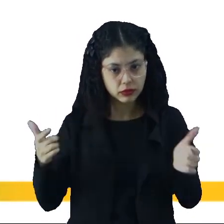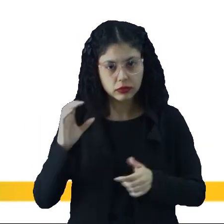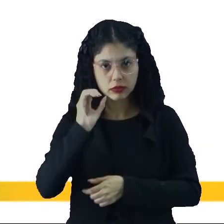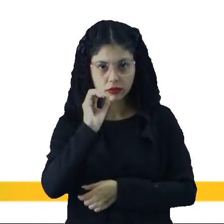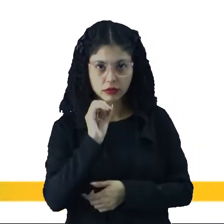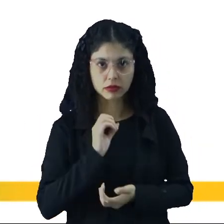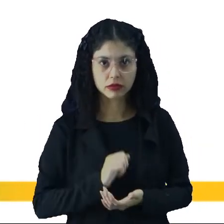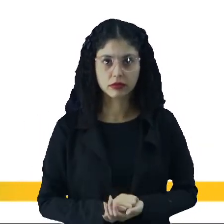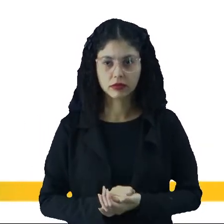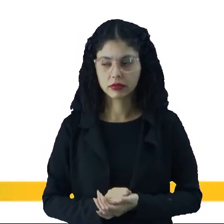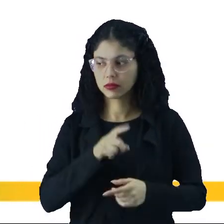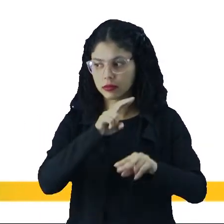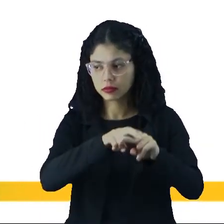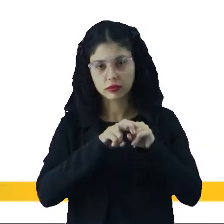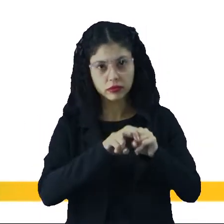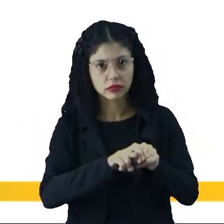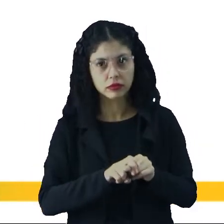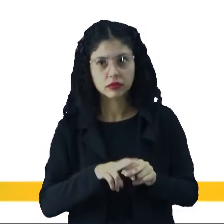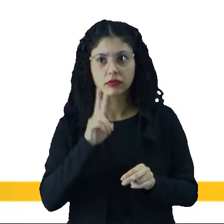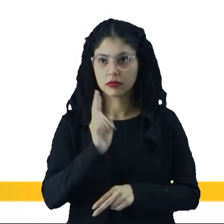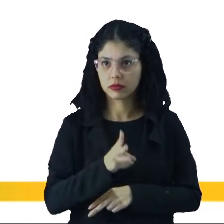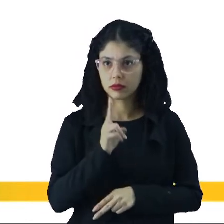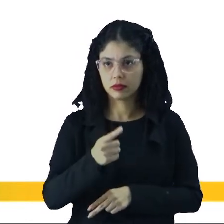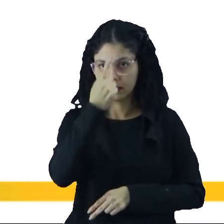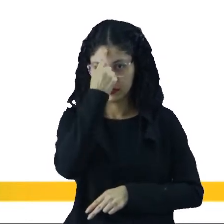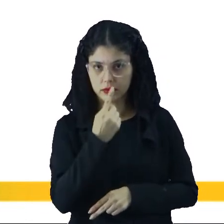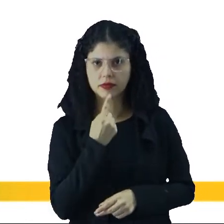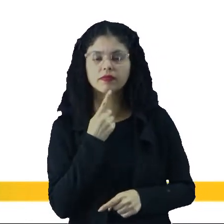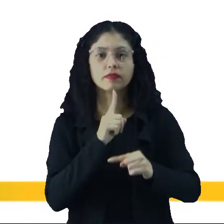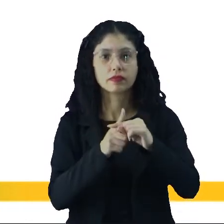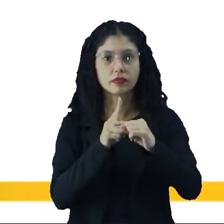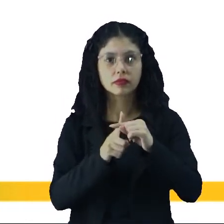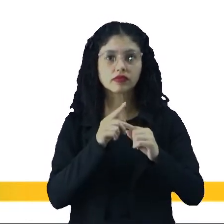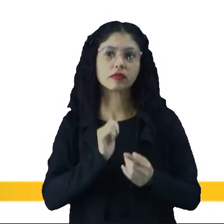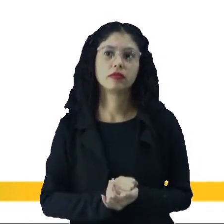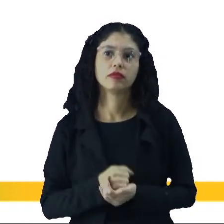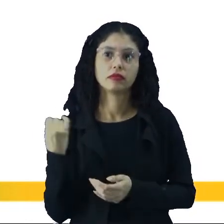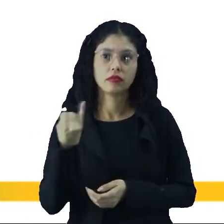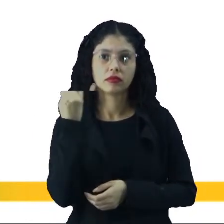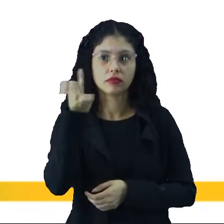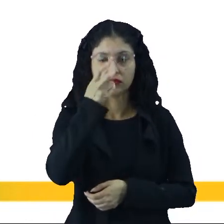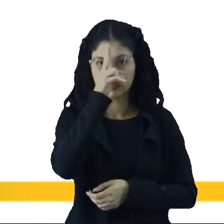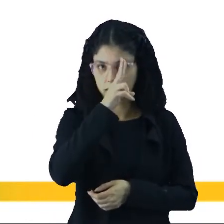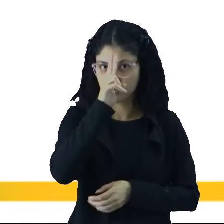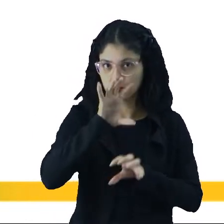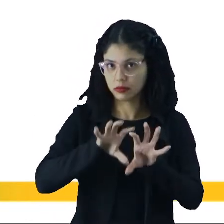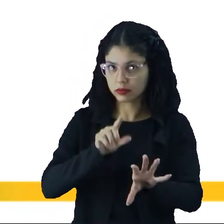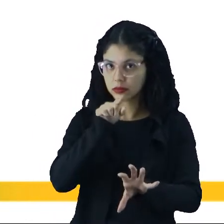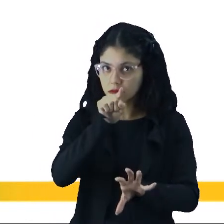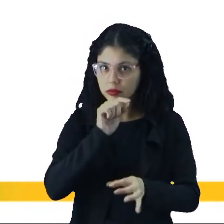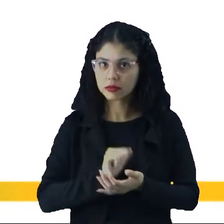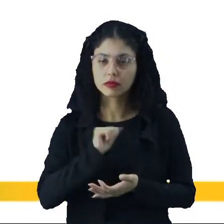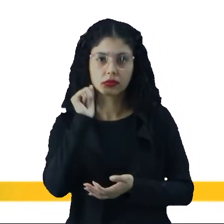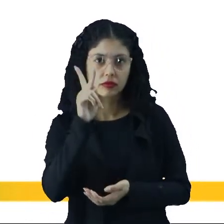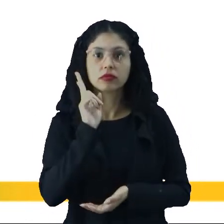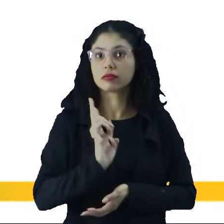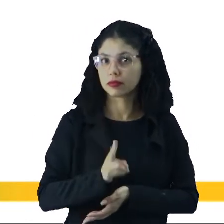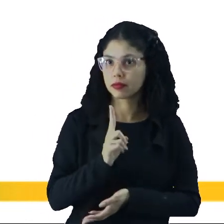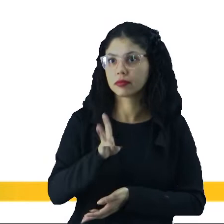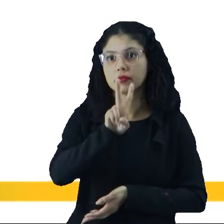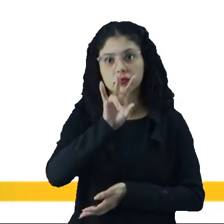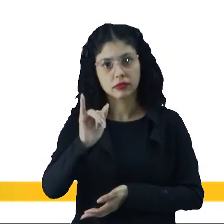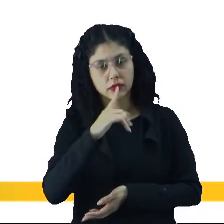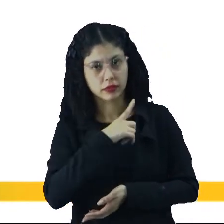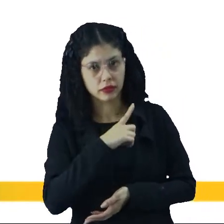zero, portanto, a função sempre terá imagem positiva. É importante salientar isso aqui, tá? Ó. Ela sempre vai